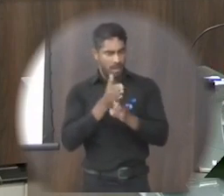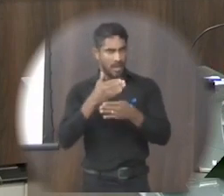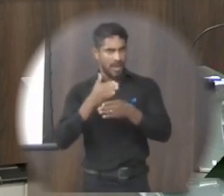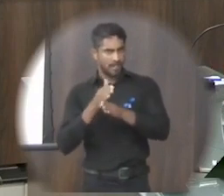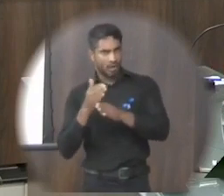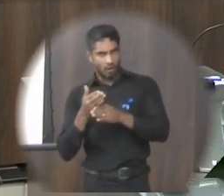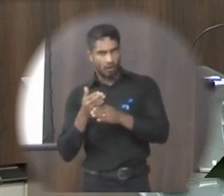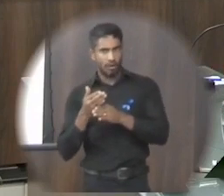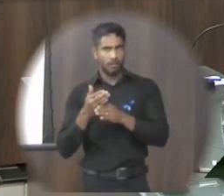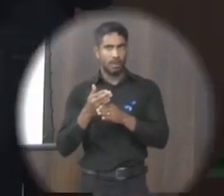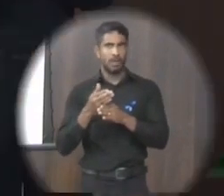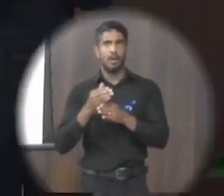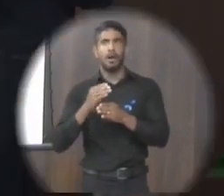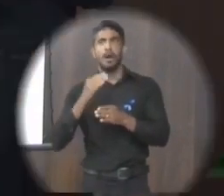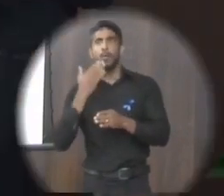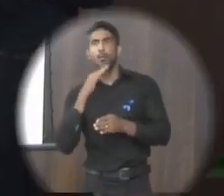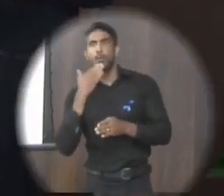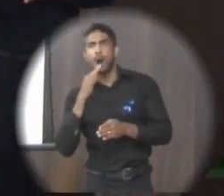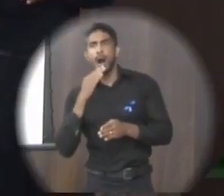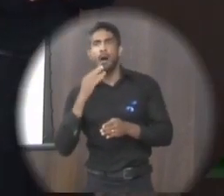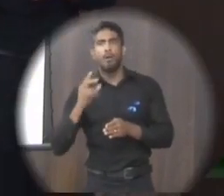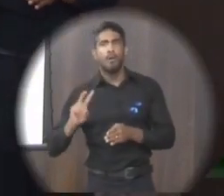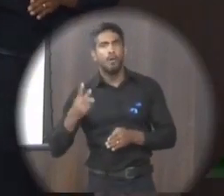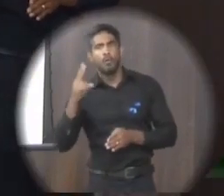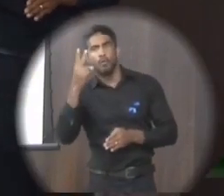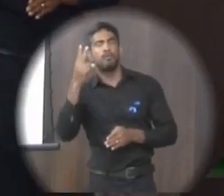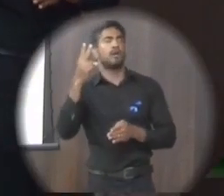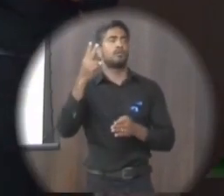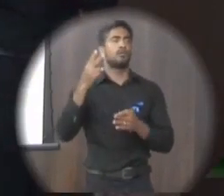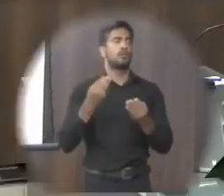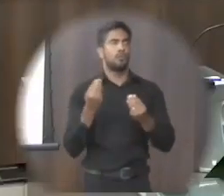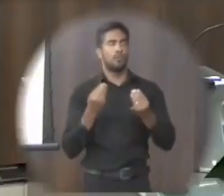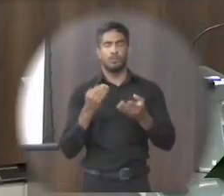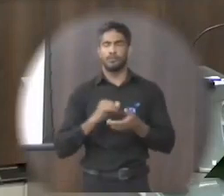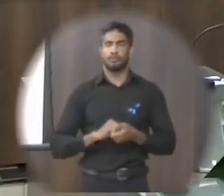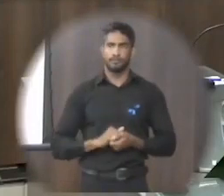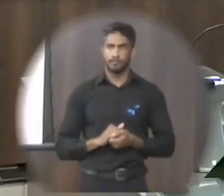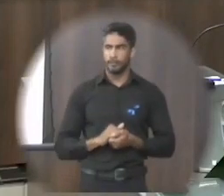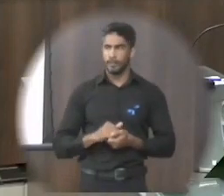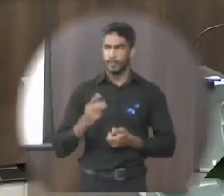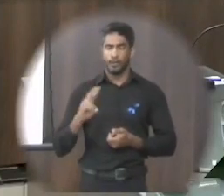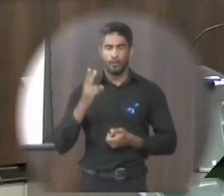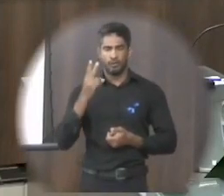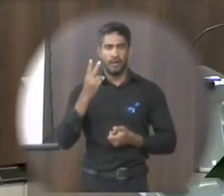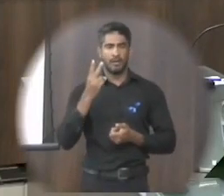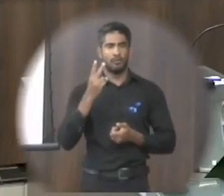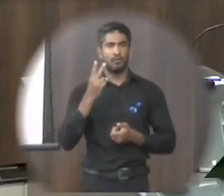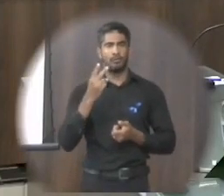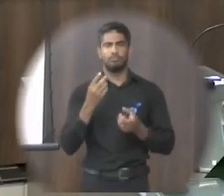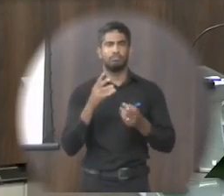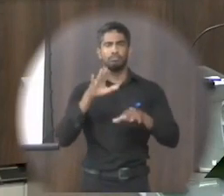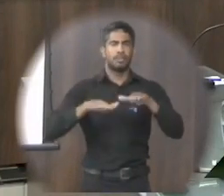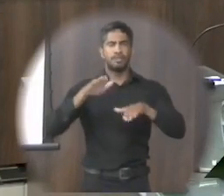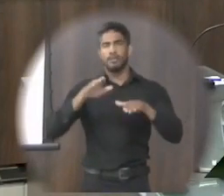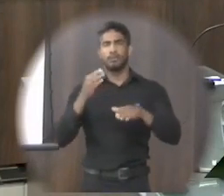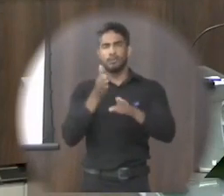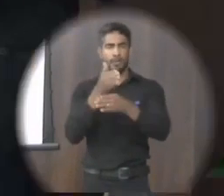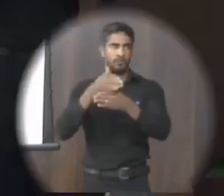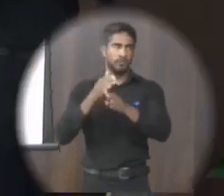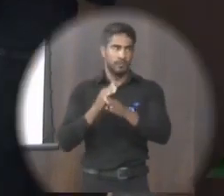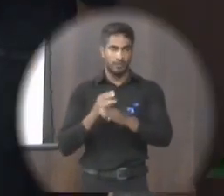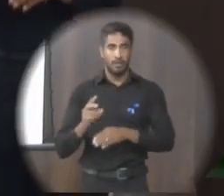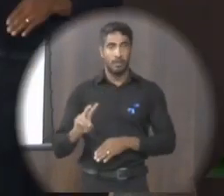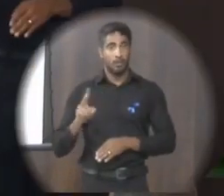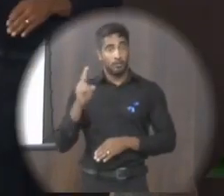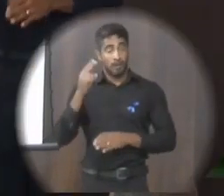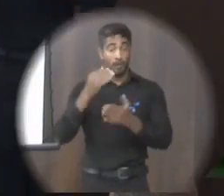sendo listada, qual que é o valor? É para montar toda a estrutura lá hoje? O valor dessa obra hoje está orçado em quanto? O valor da